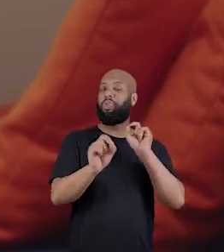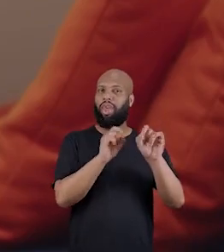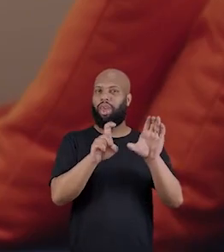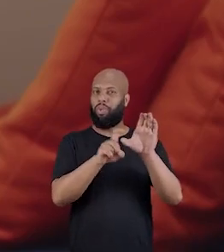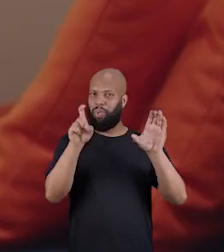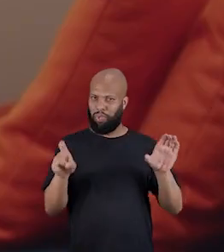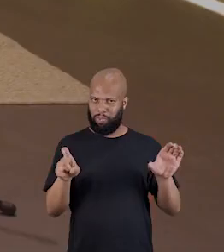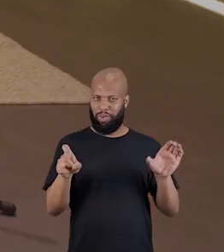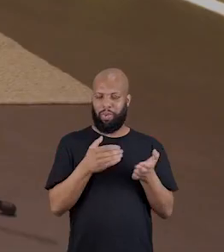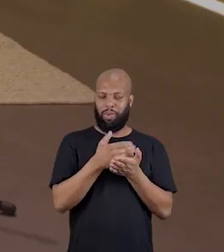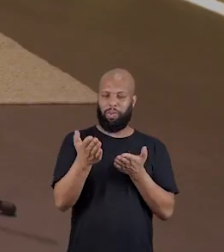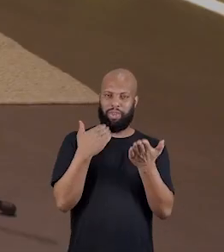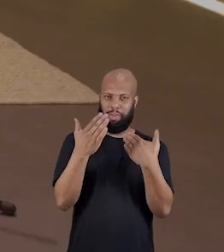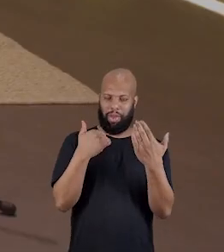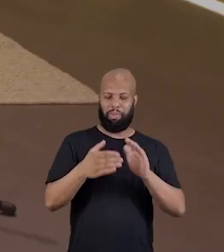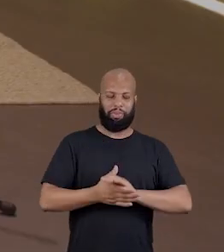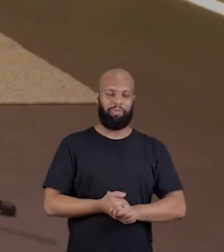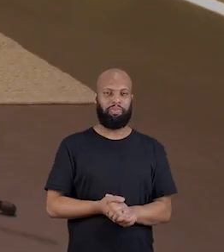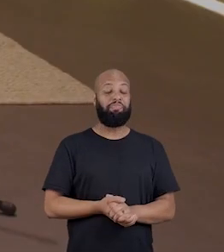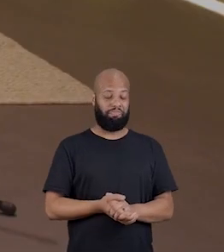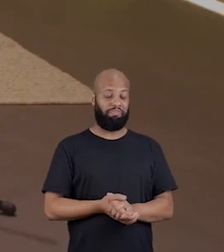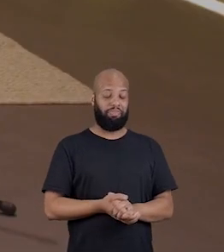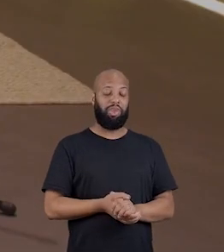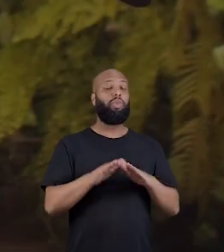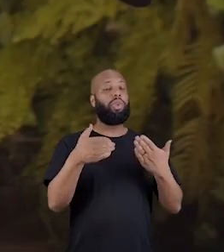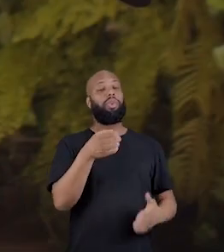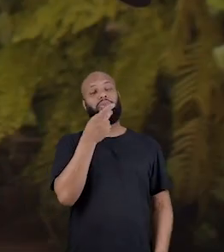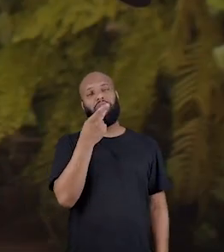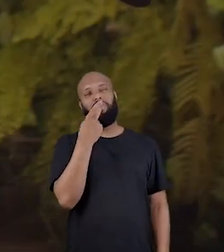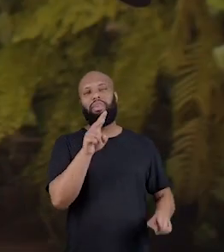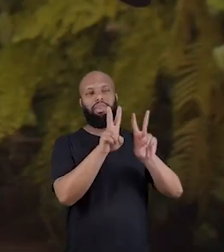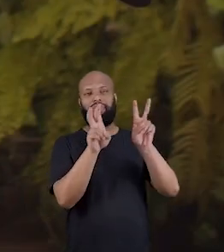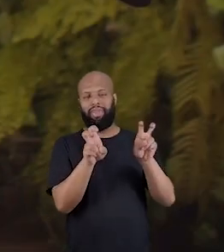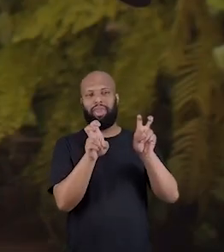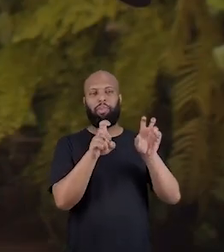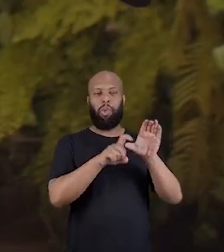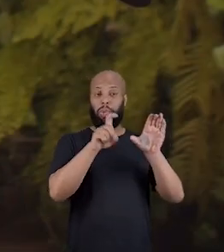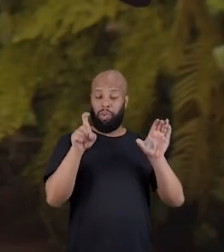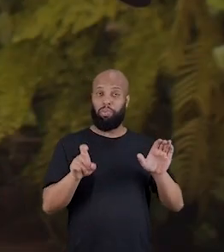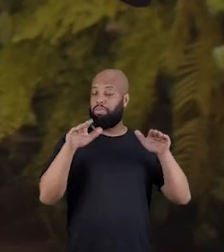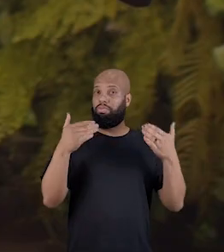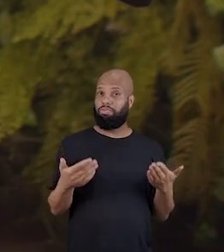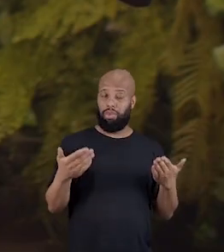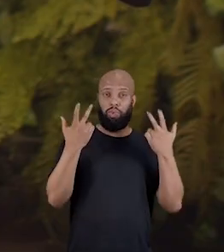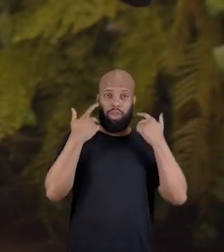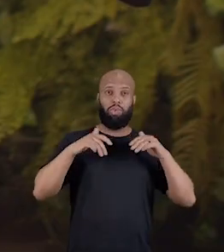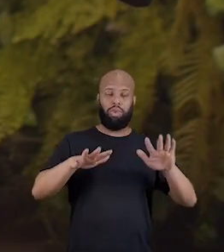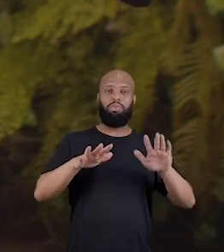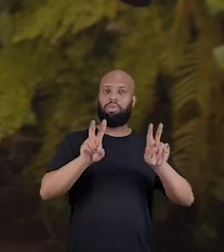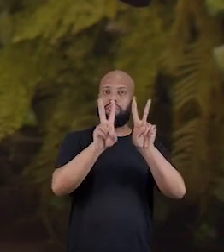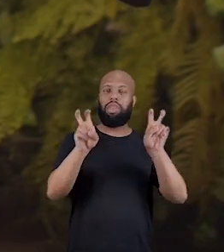que é a autonomia, então bora lá pro nosso papo. Bora lá. Nay, quando a gente fala sobre autonomia,